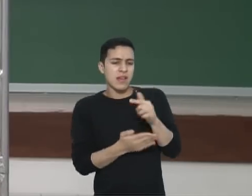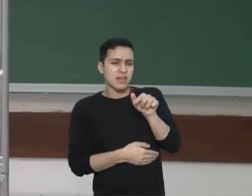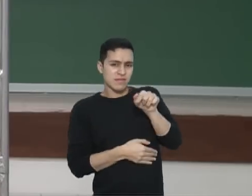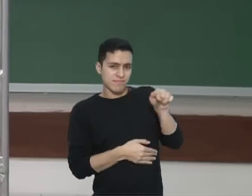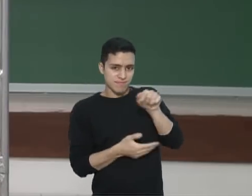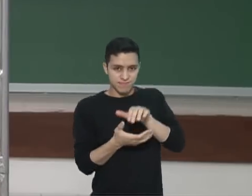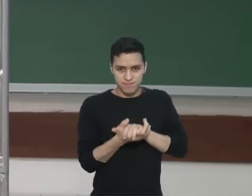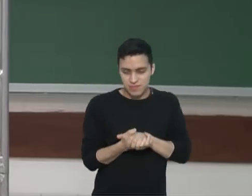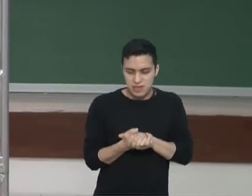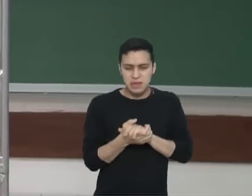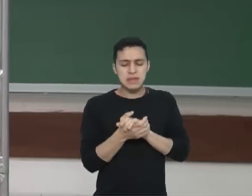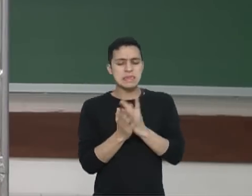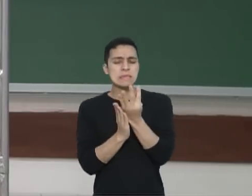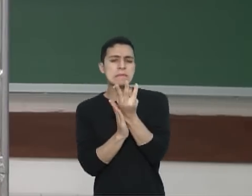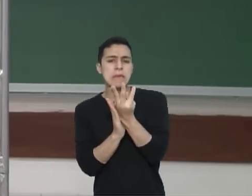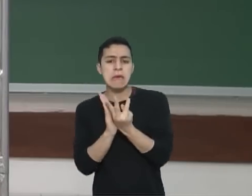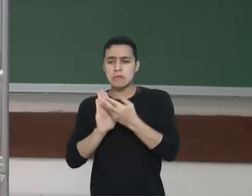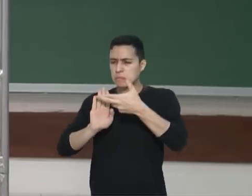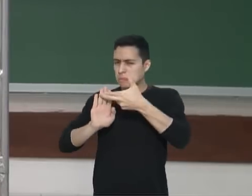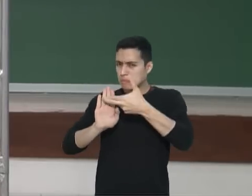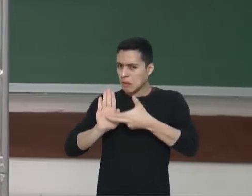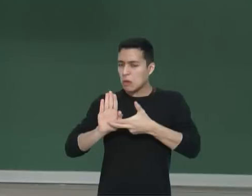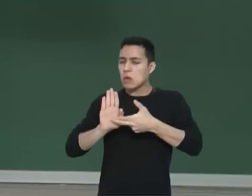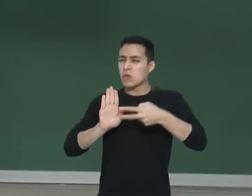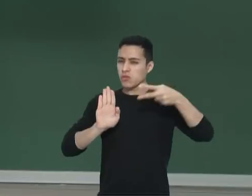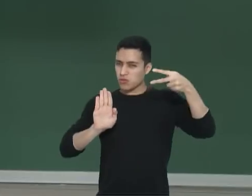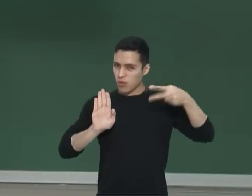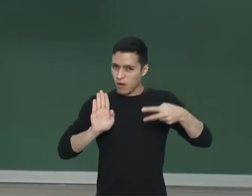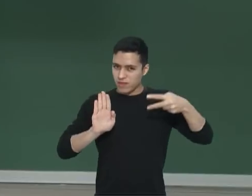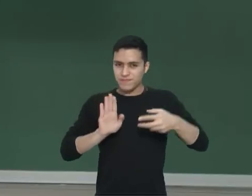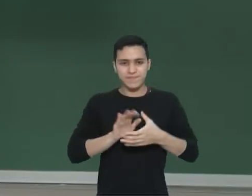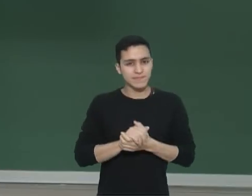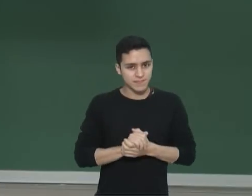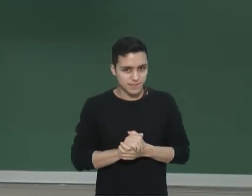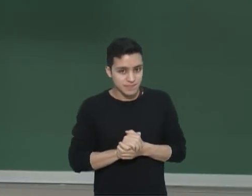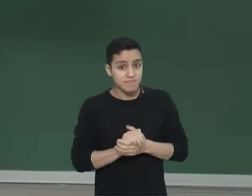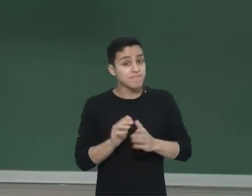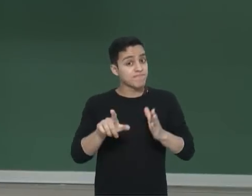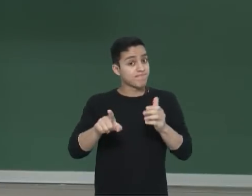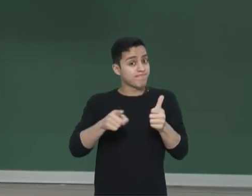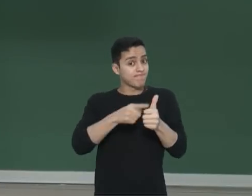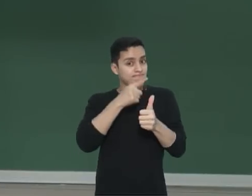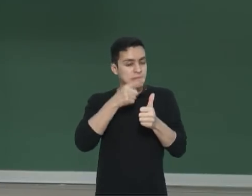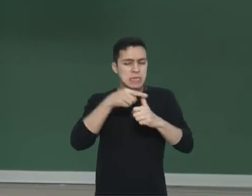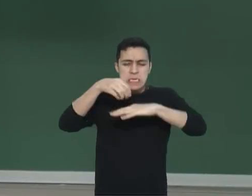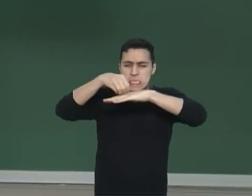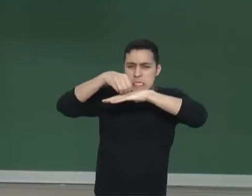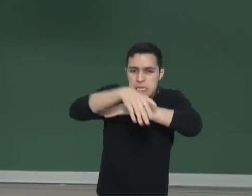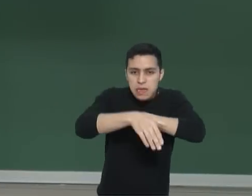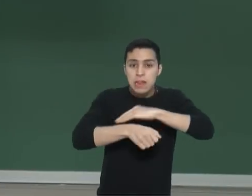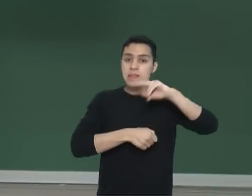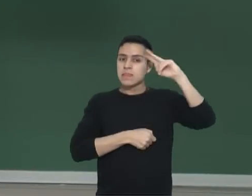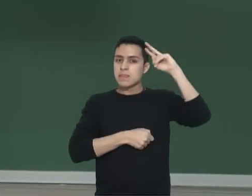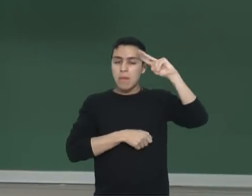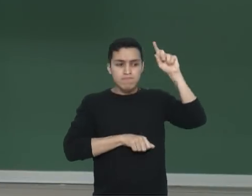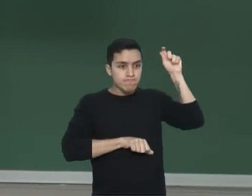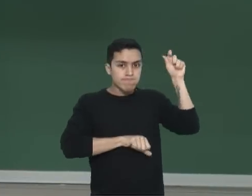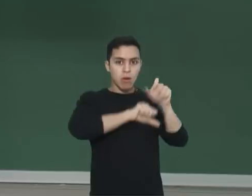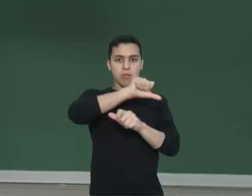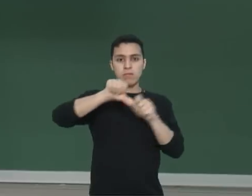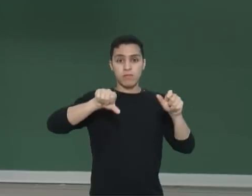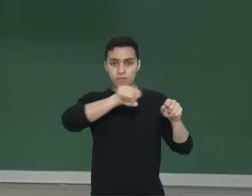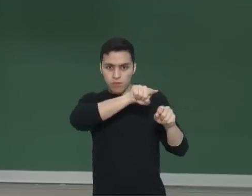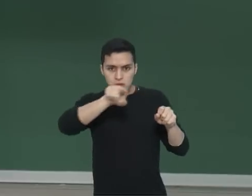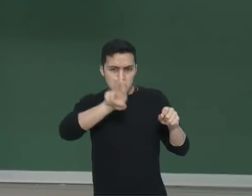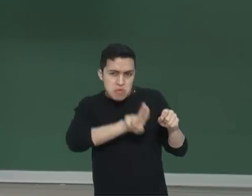77, texto normativo 2. Mas antes, vamos aos nossos recados. Lembre-se, houve uma mudança. Se você utiliza